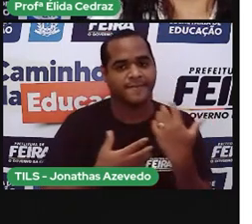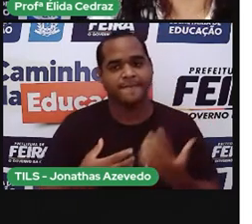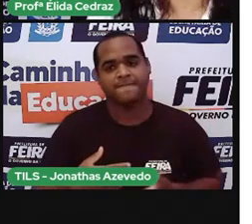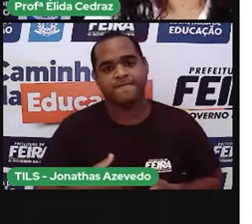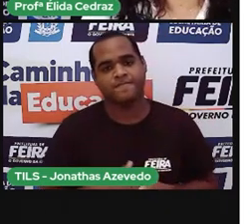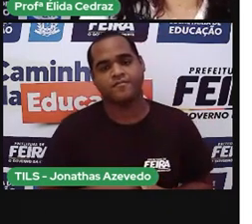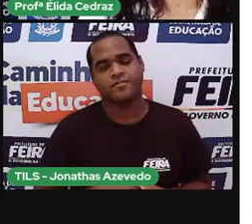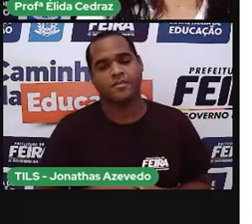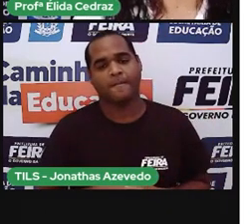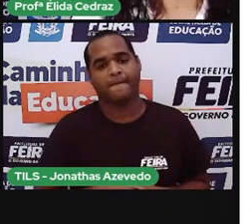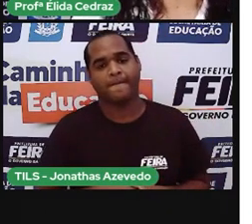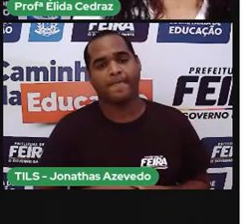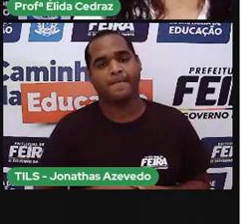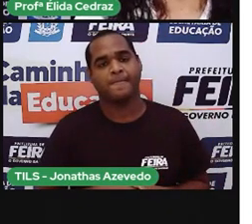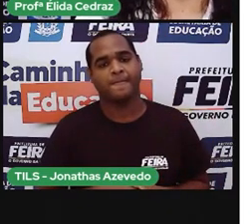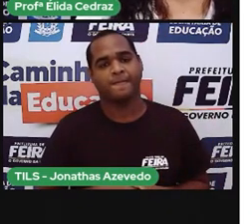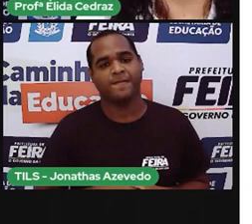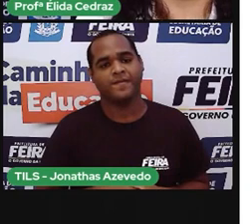só.